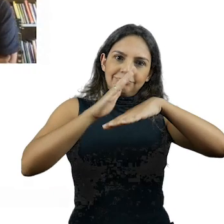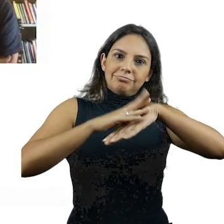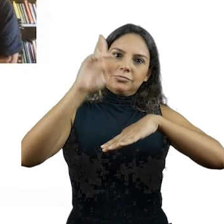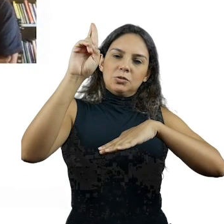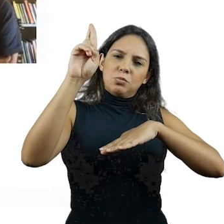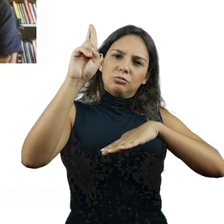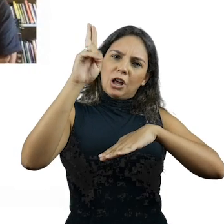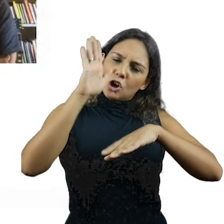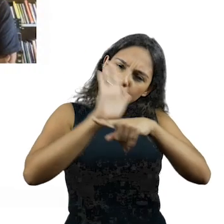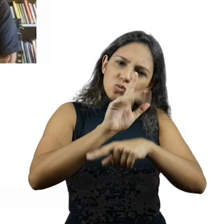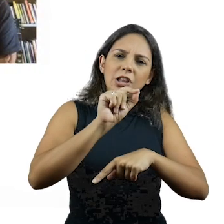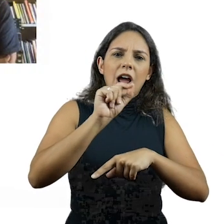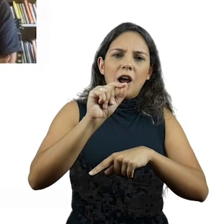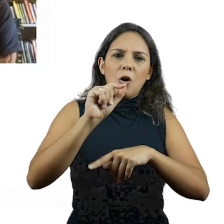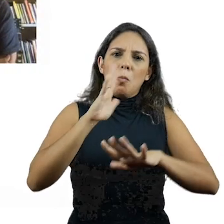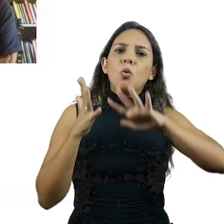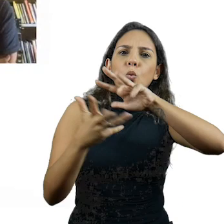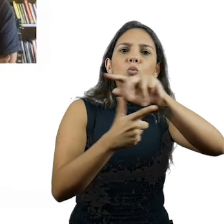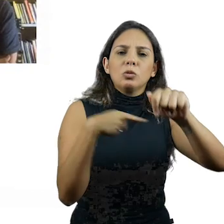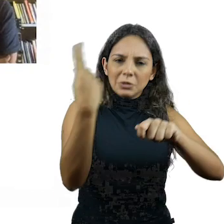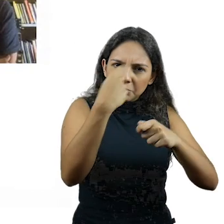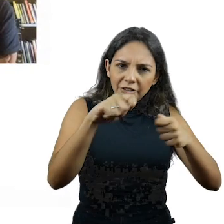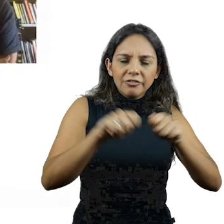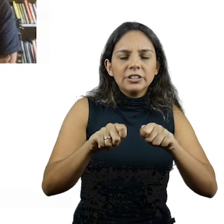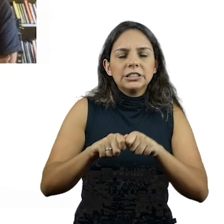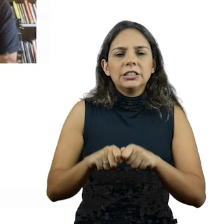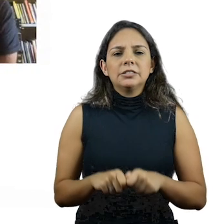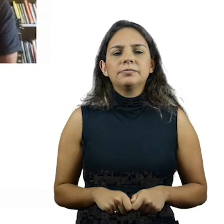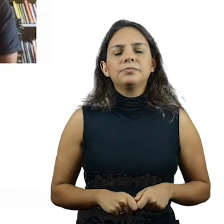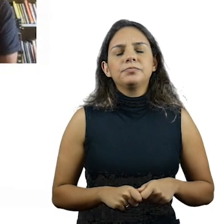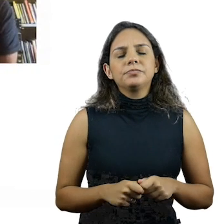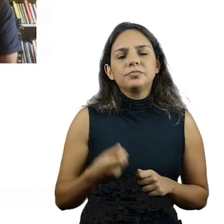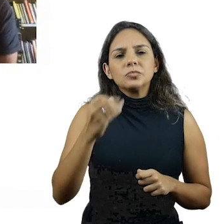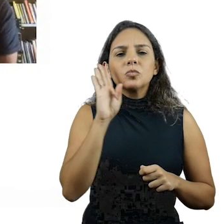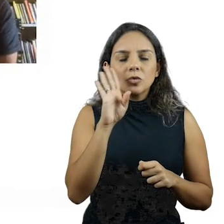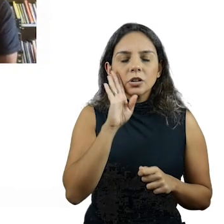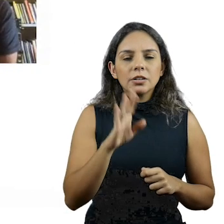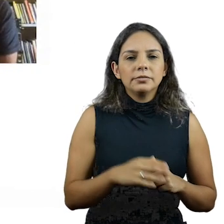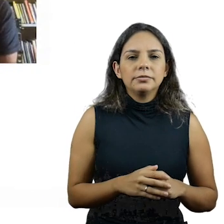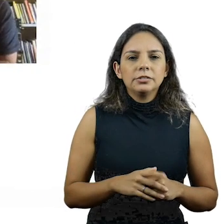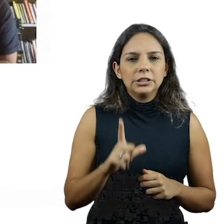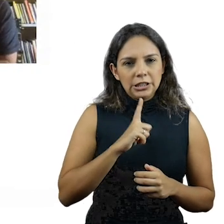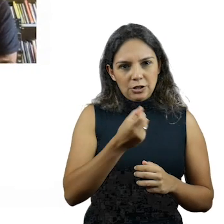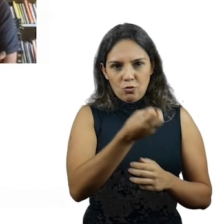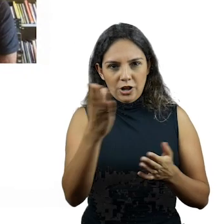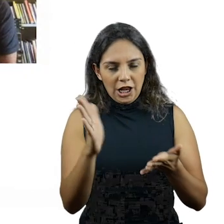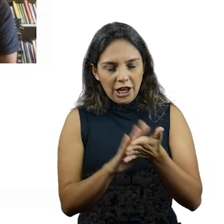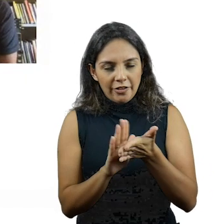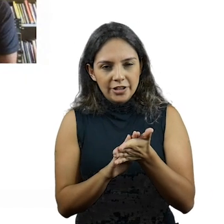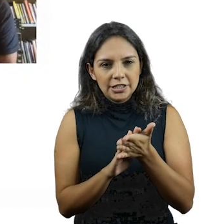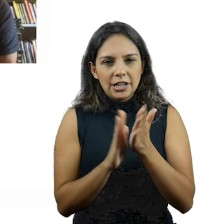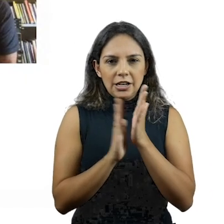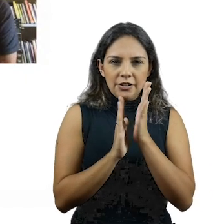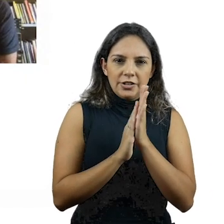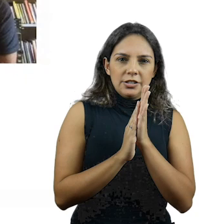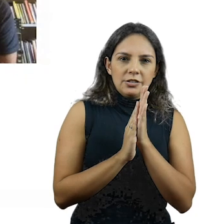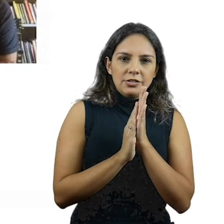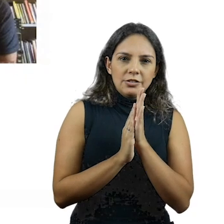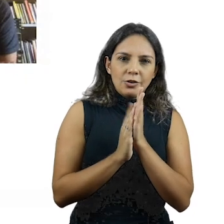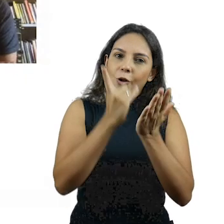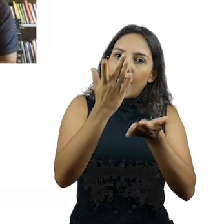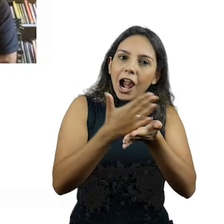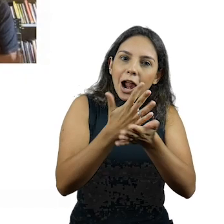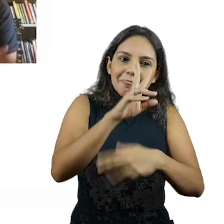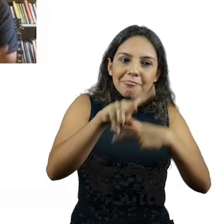em relação a isso e fazer o que der para fazer. Por exemplo, uma coisa que eu acho muito bacana se tem algum aniversário, qualquer comemoração, dá um livro